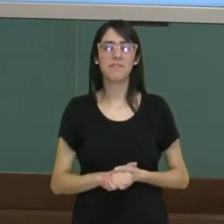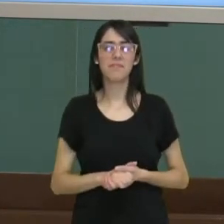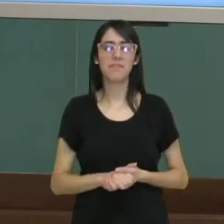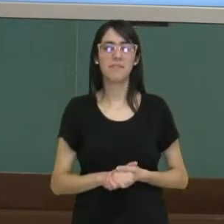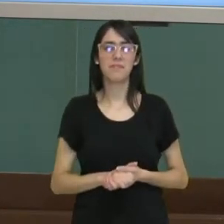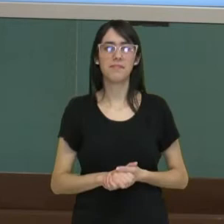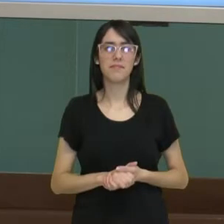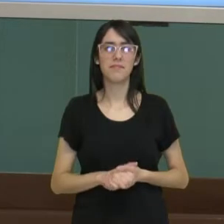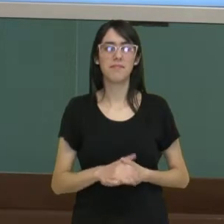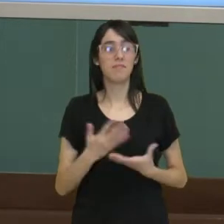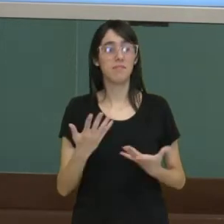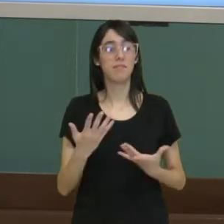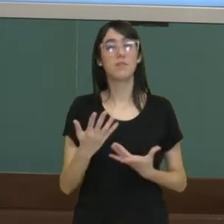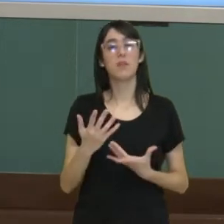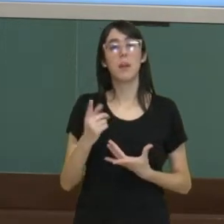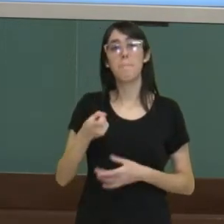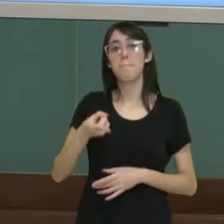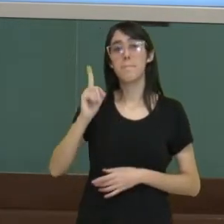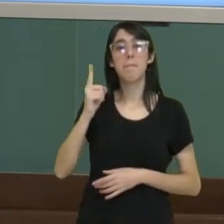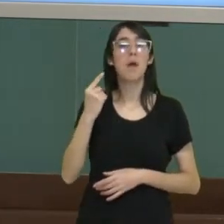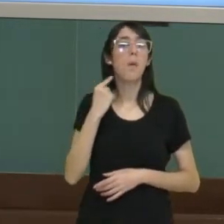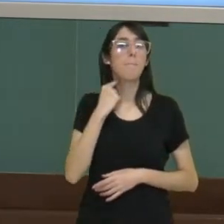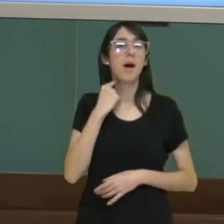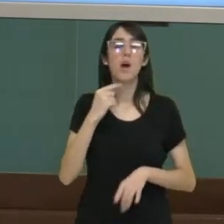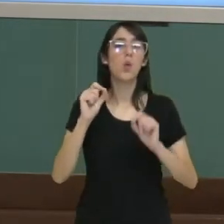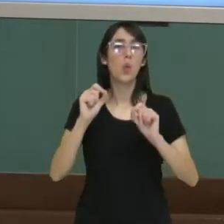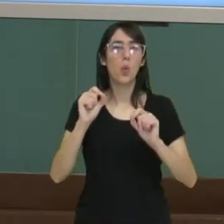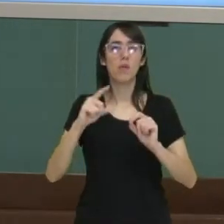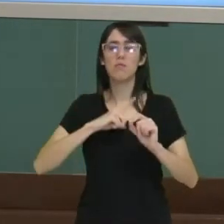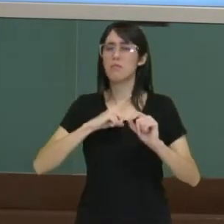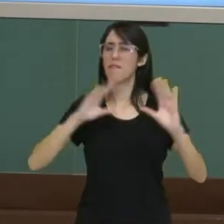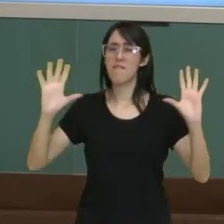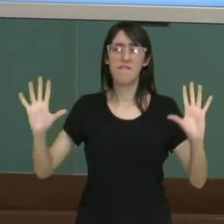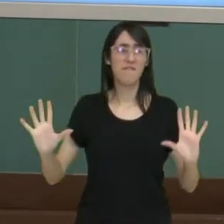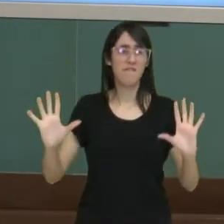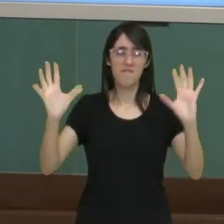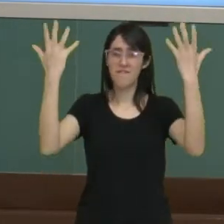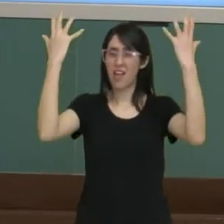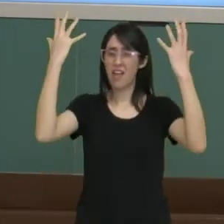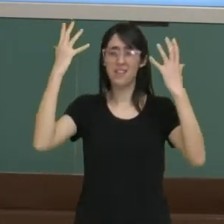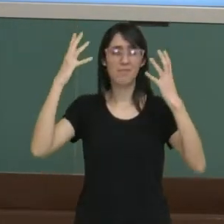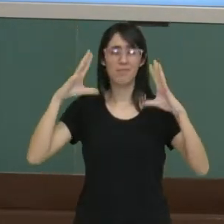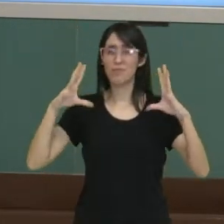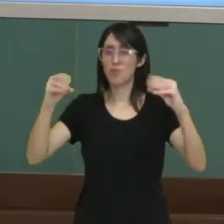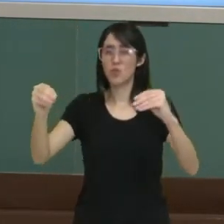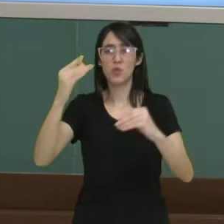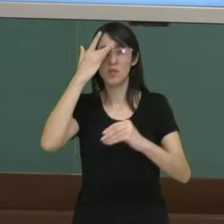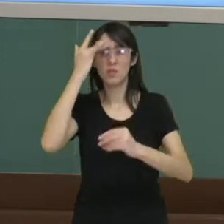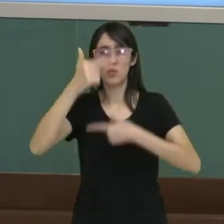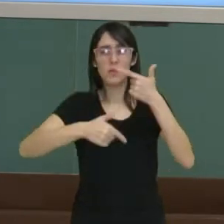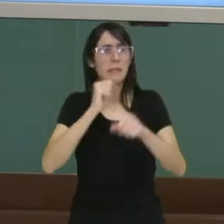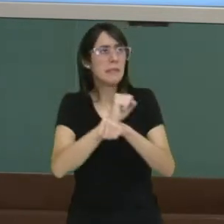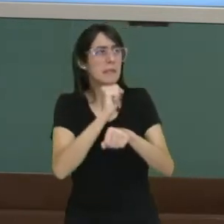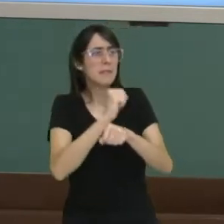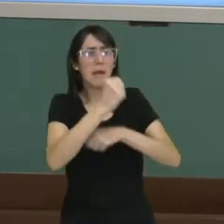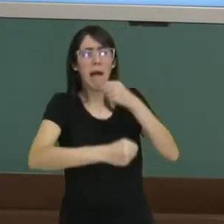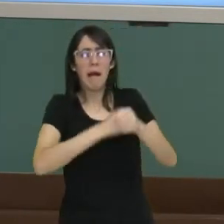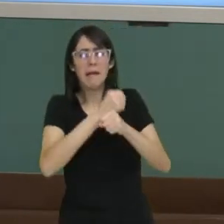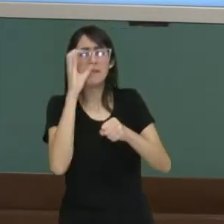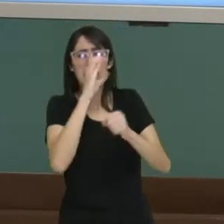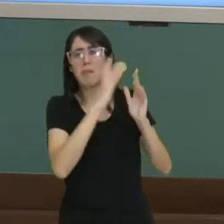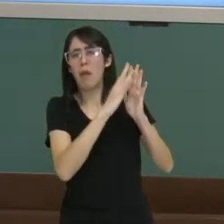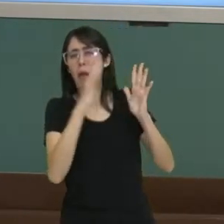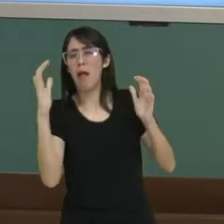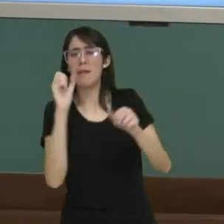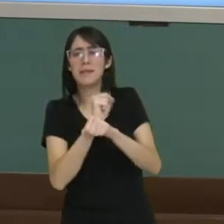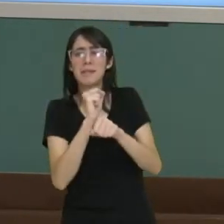o 1º de maio, nessa época, então, pessoal, ele vai se tornar a festa mais bacana. É a festa que o trabalhador vai ficar esperando o ano inteiro. Vai ficar, não vejo a hora de chegar